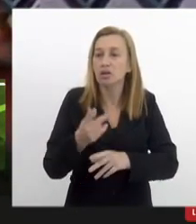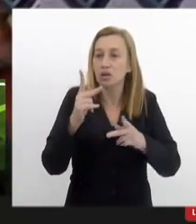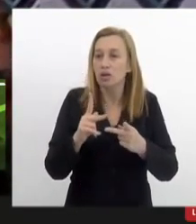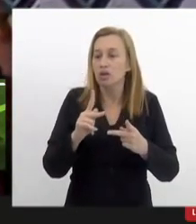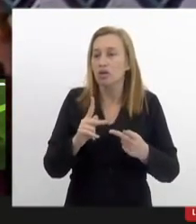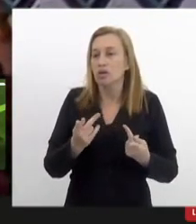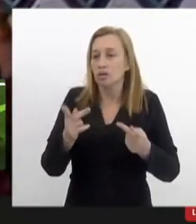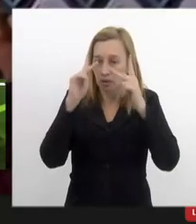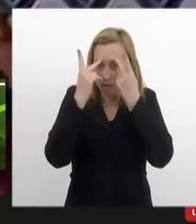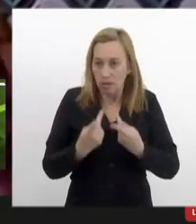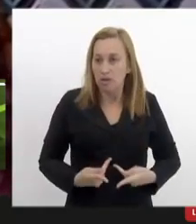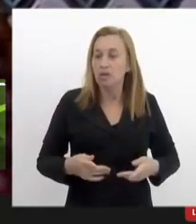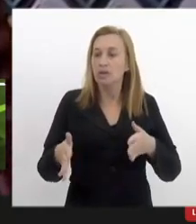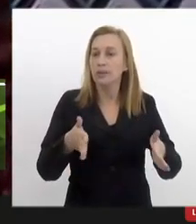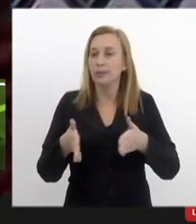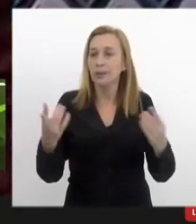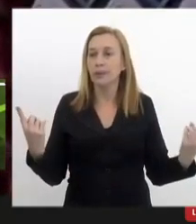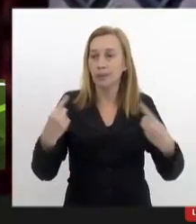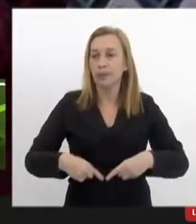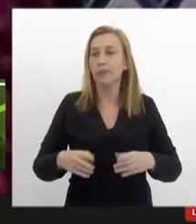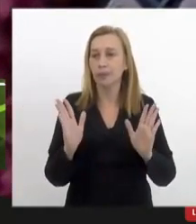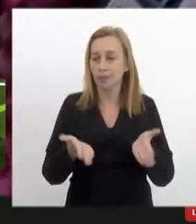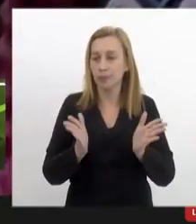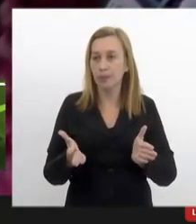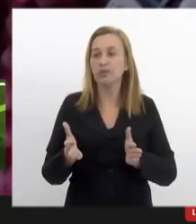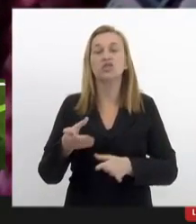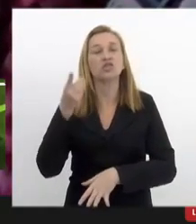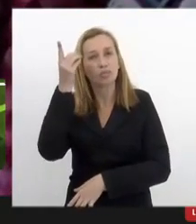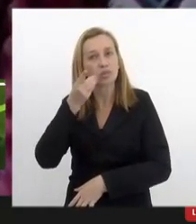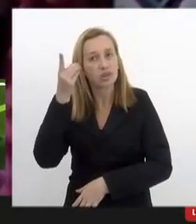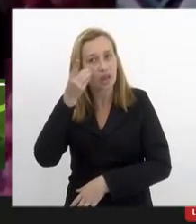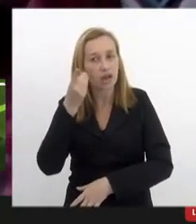num período tão desafiador como esse, deputado e